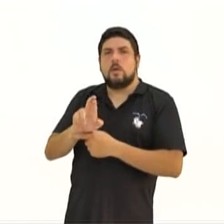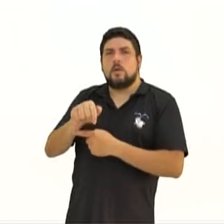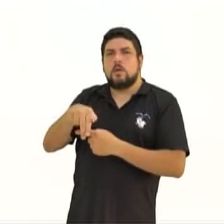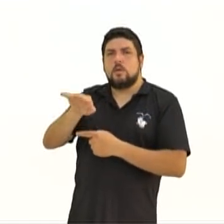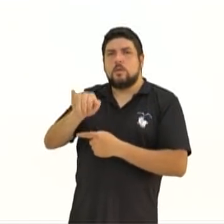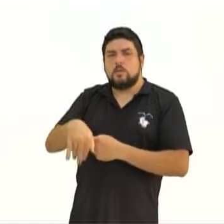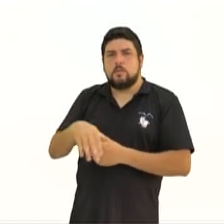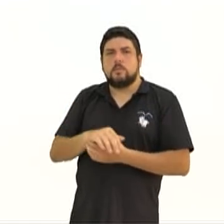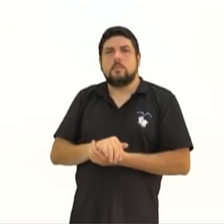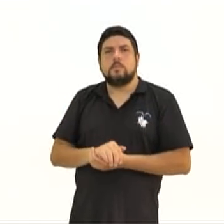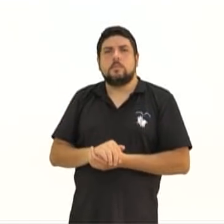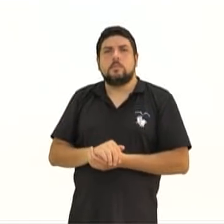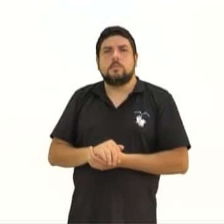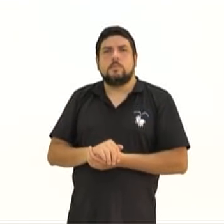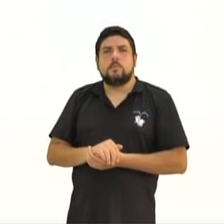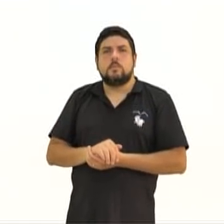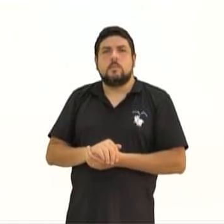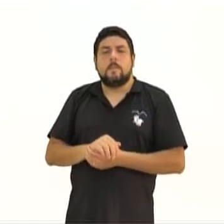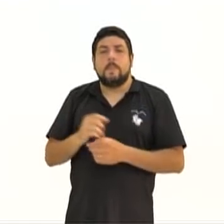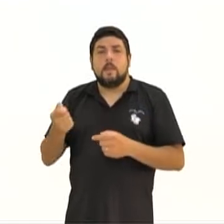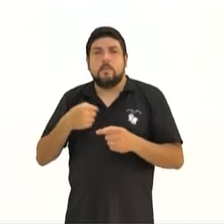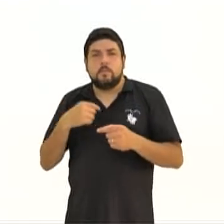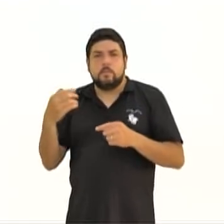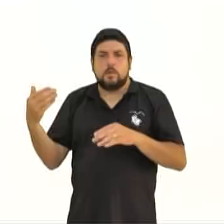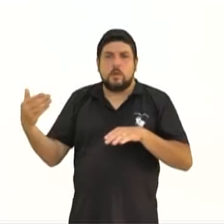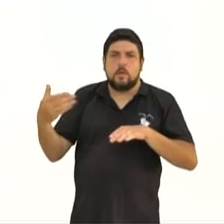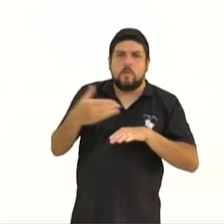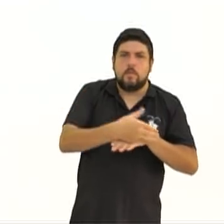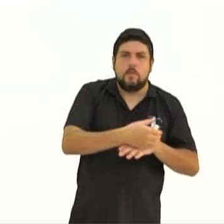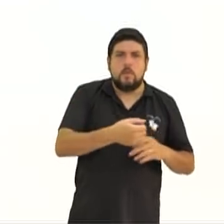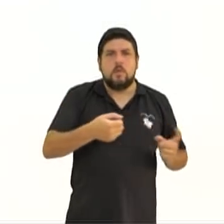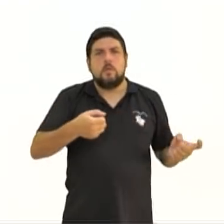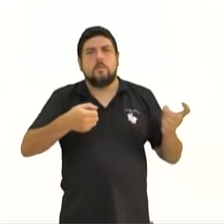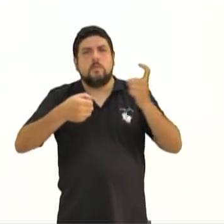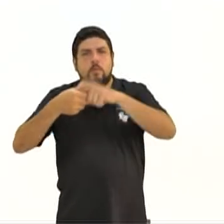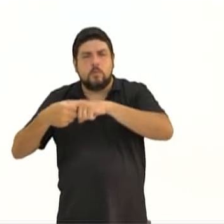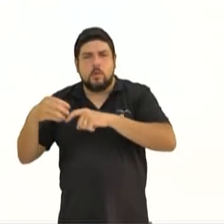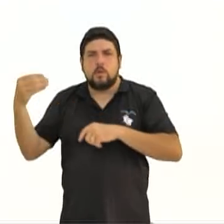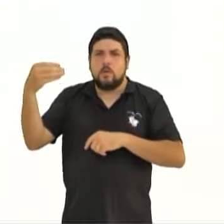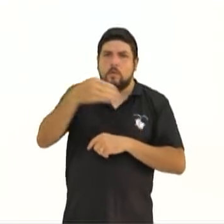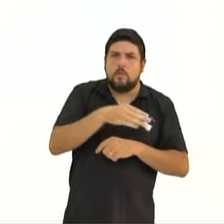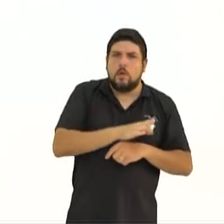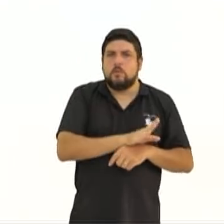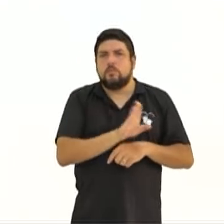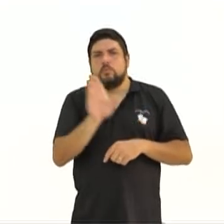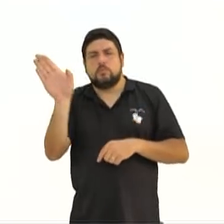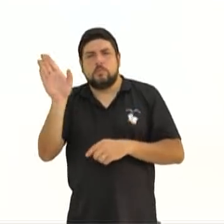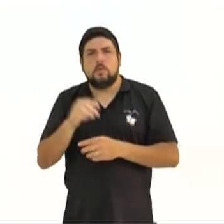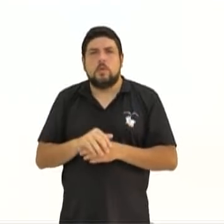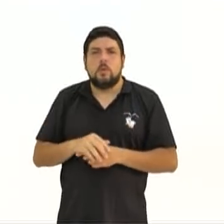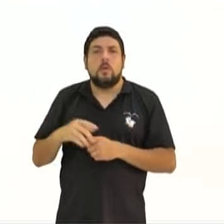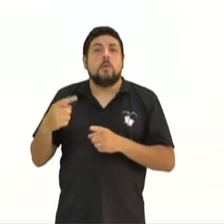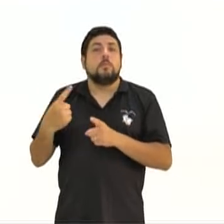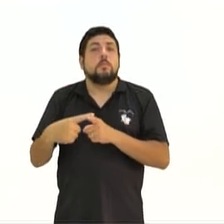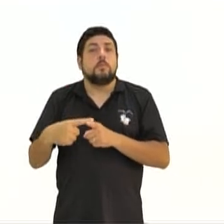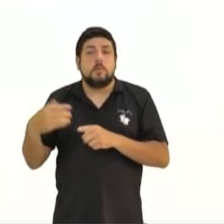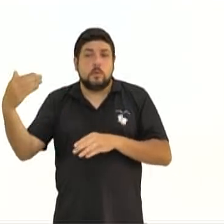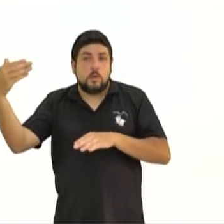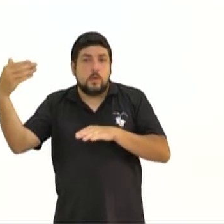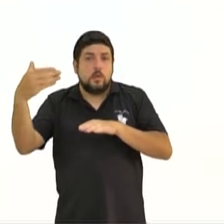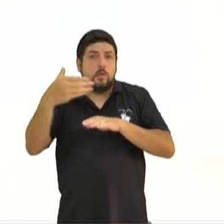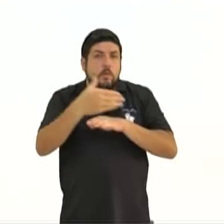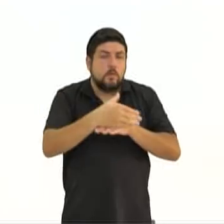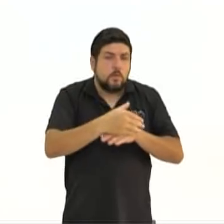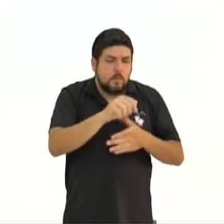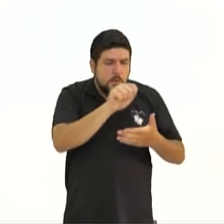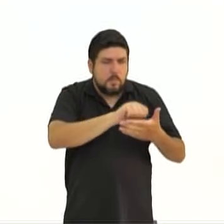esse caminho eles tinham que ir e voltar, porque você ia aqui, fazia o relato da viagem, fazia o mapa, você tinha que trazer de